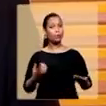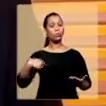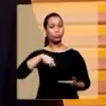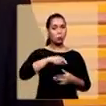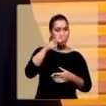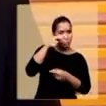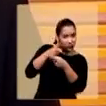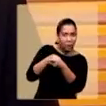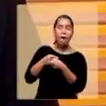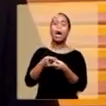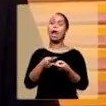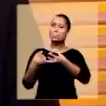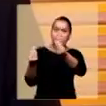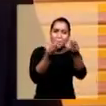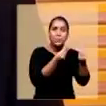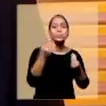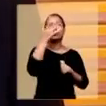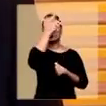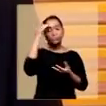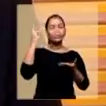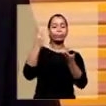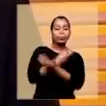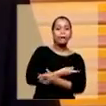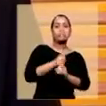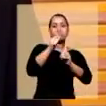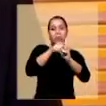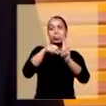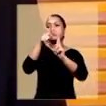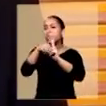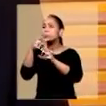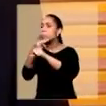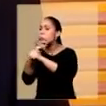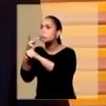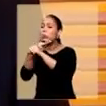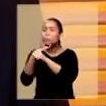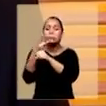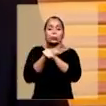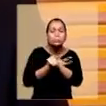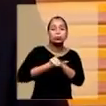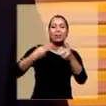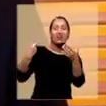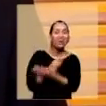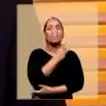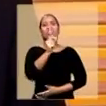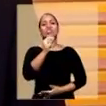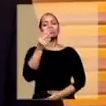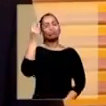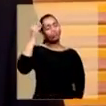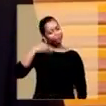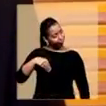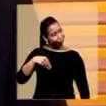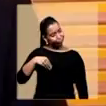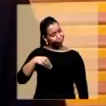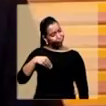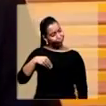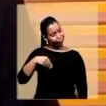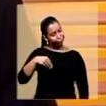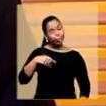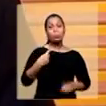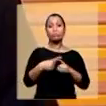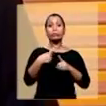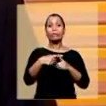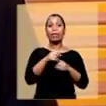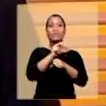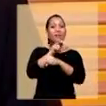Então, como a gente viu, muita gente às vezes passa meses procurando emprego e acabam desistindo. Eles